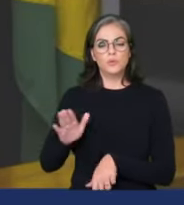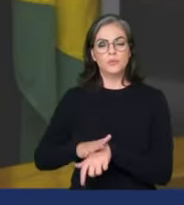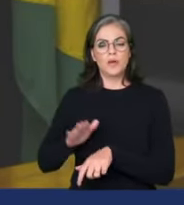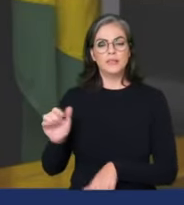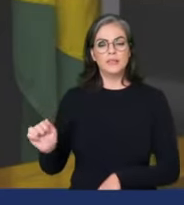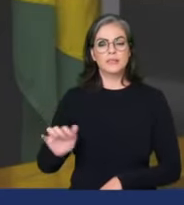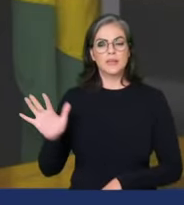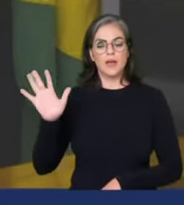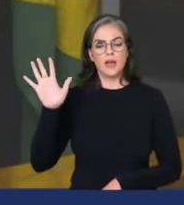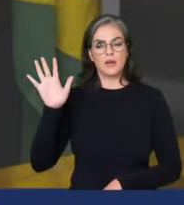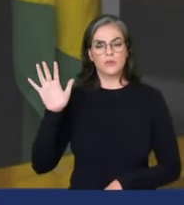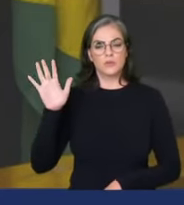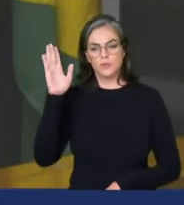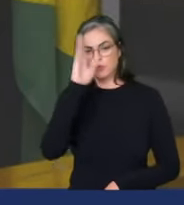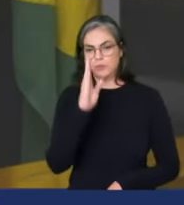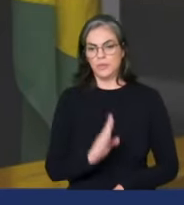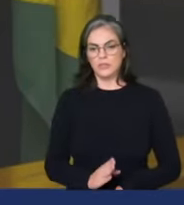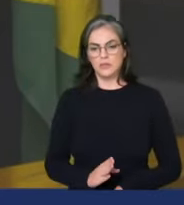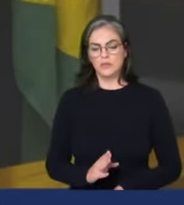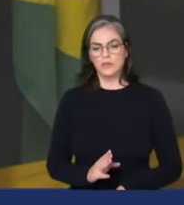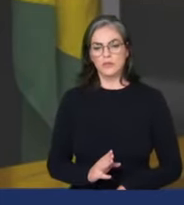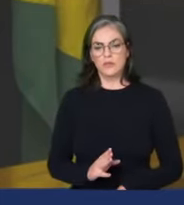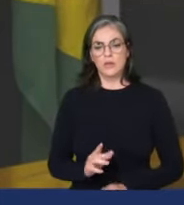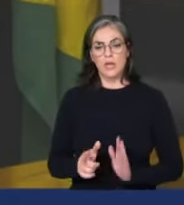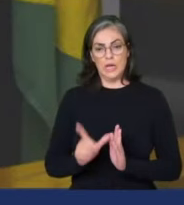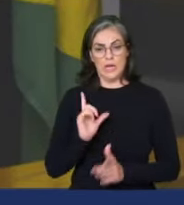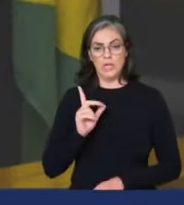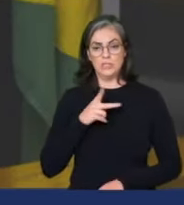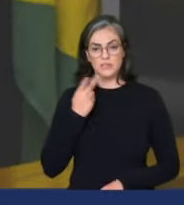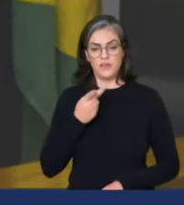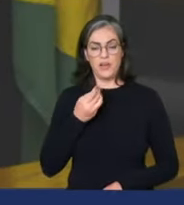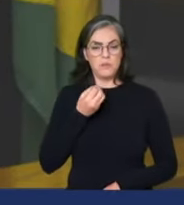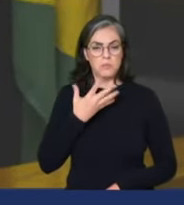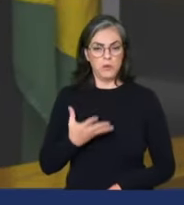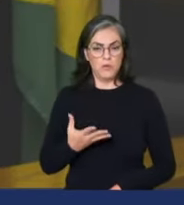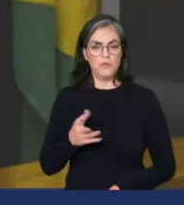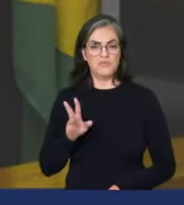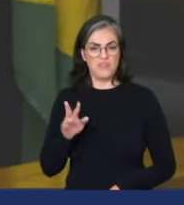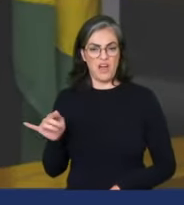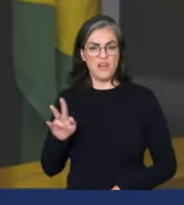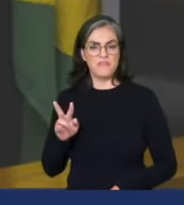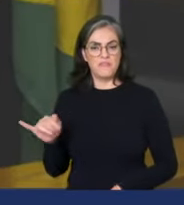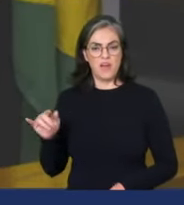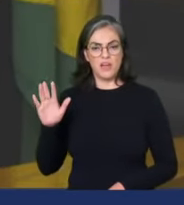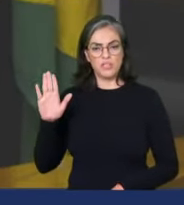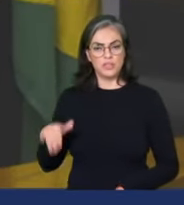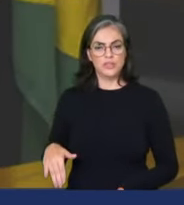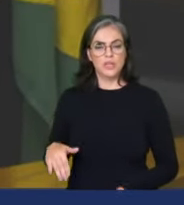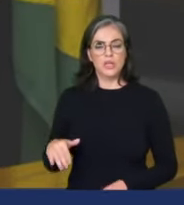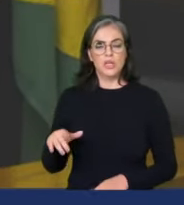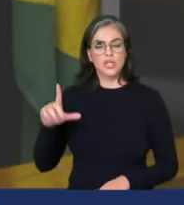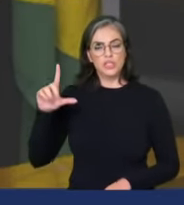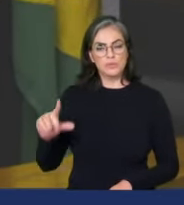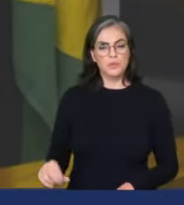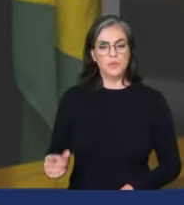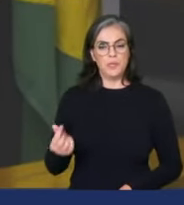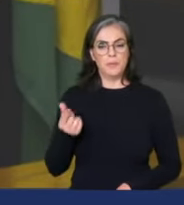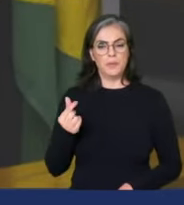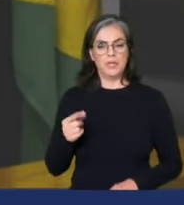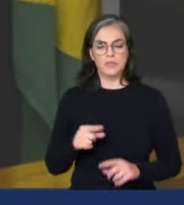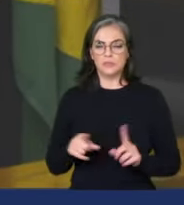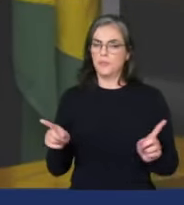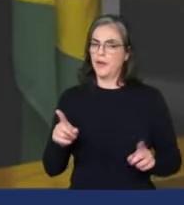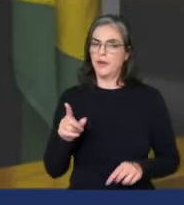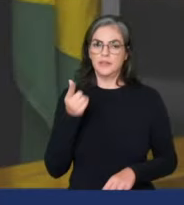Oh, não diziam que a privatização era para aumentar a concorrência? Para diminuir os preços dos combustíveis? Mentira! É